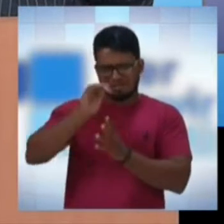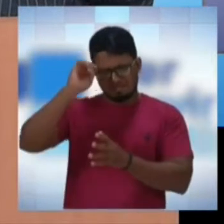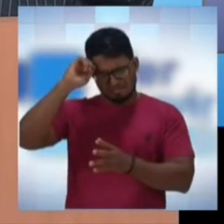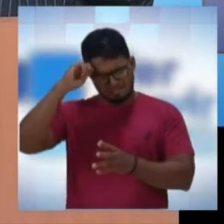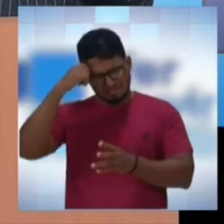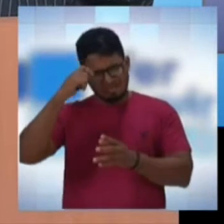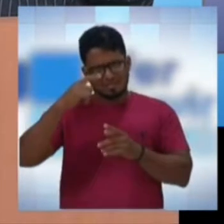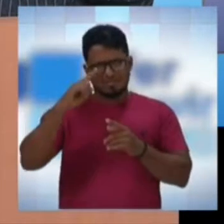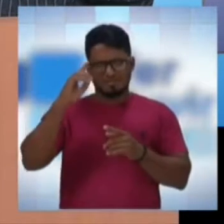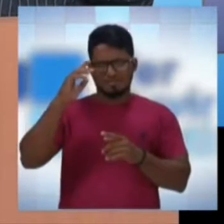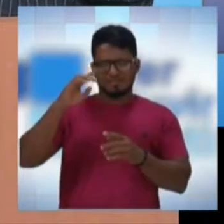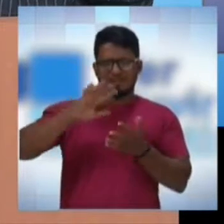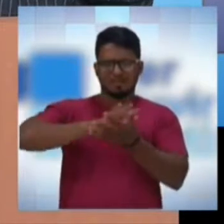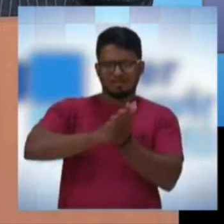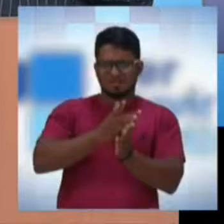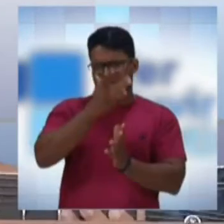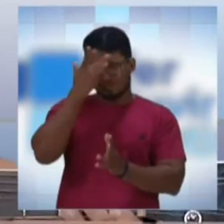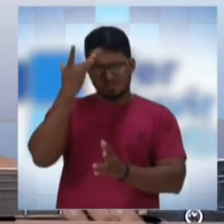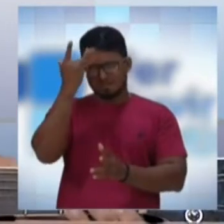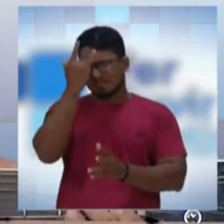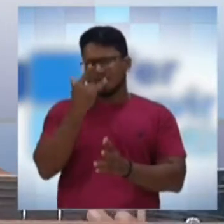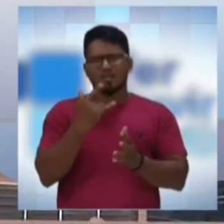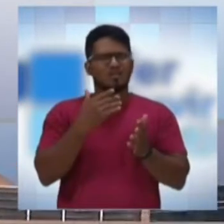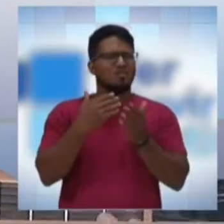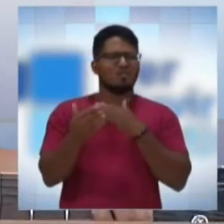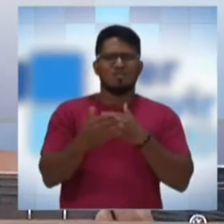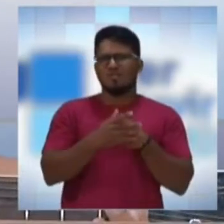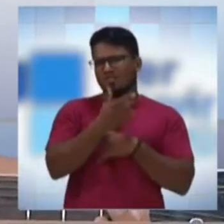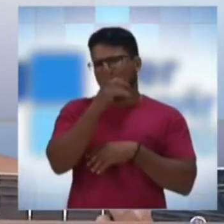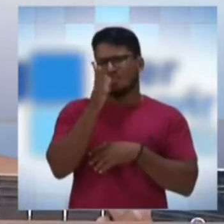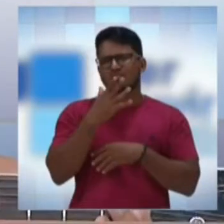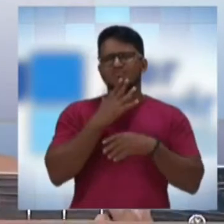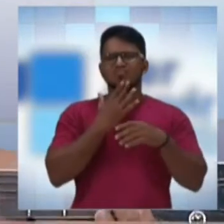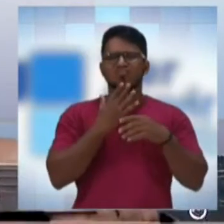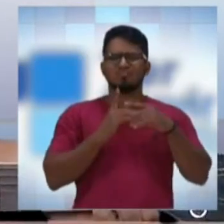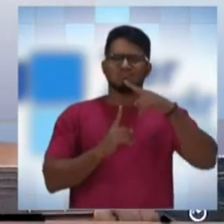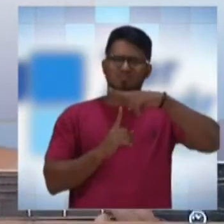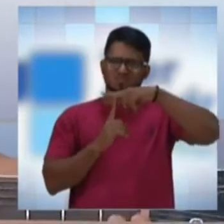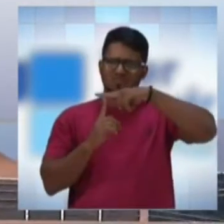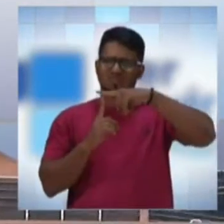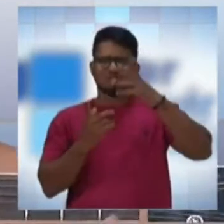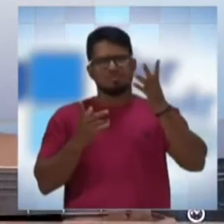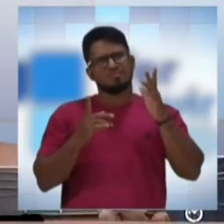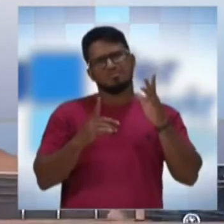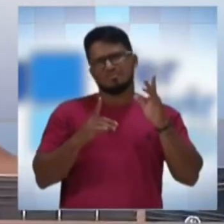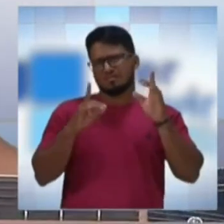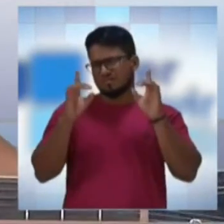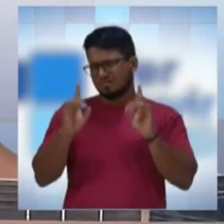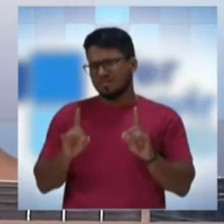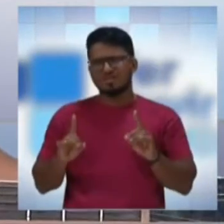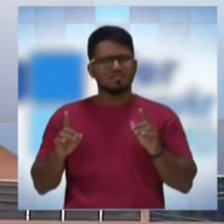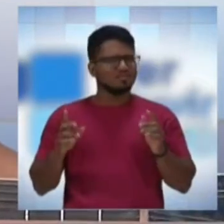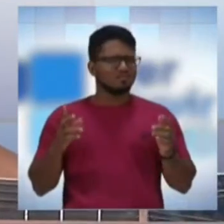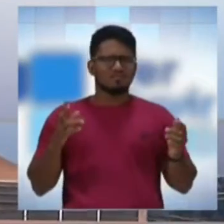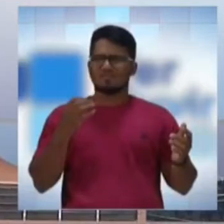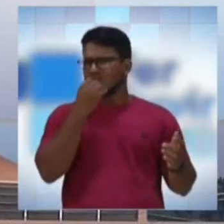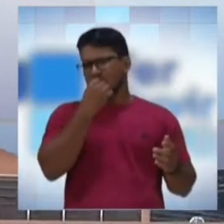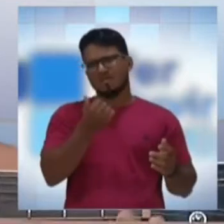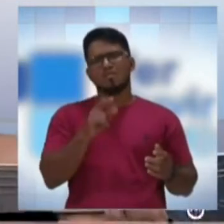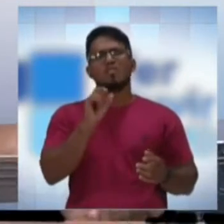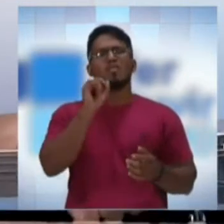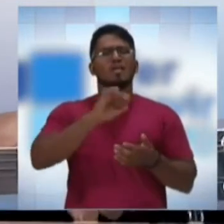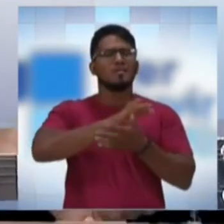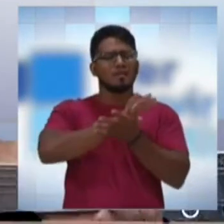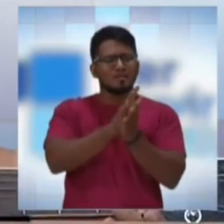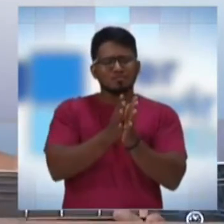preconceito com negro, preconceito com pessoa cega, preconceito com algum tipo de... com qualquer coisa. Eu acho ruim. Por quê? O